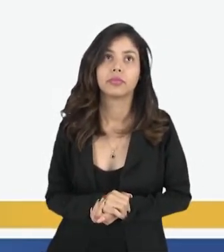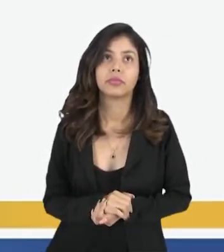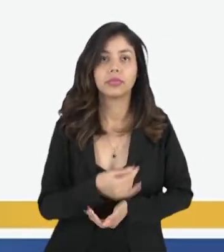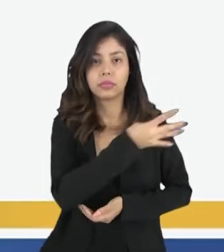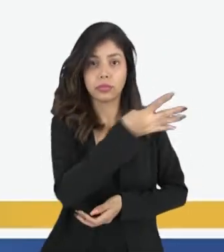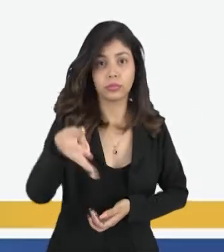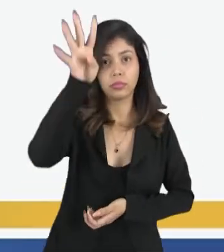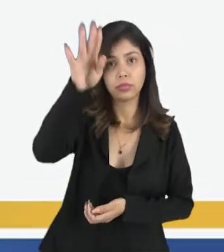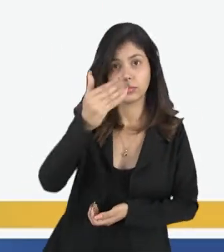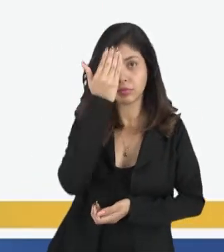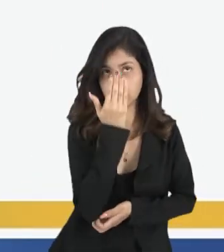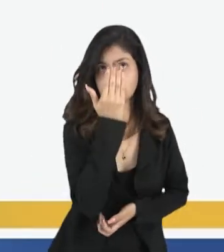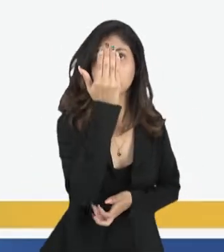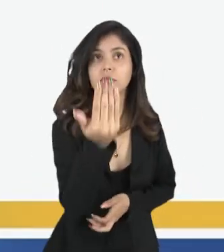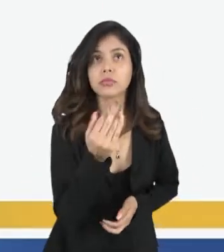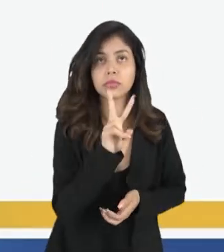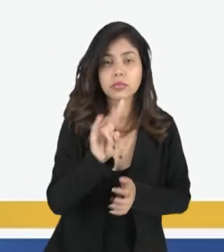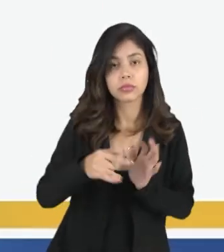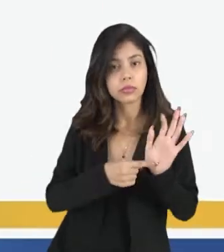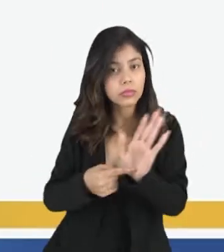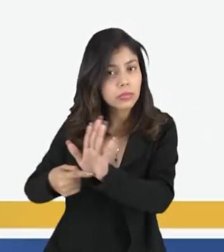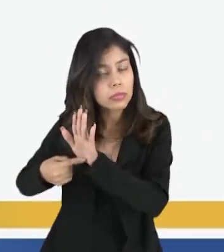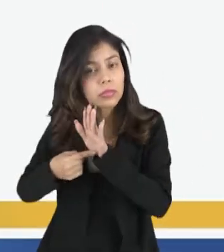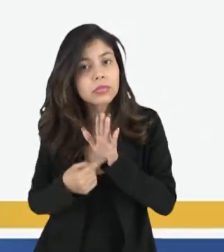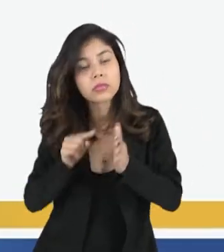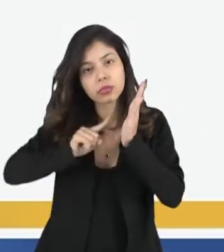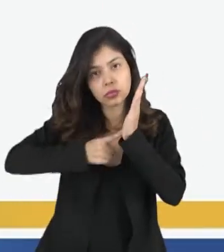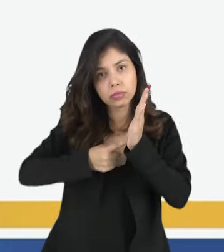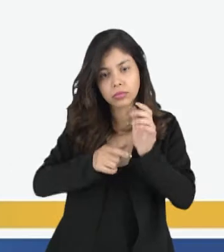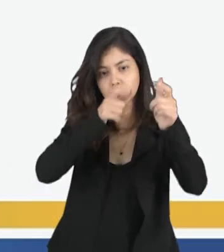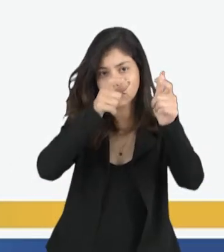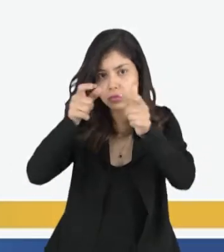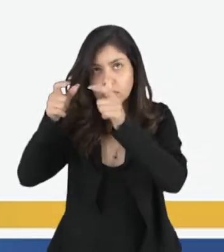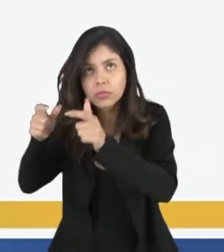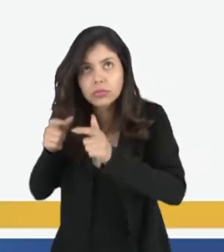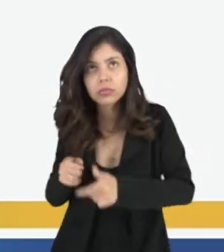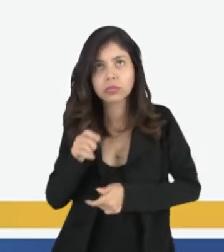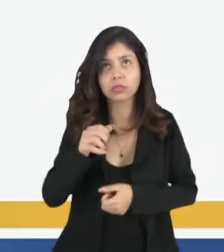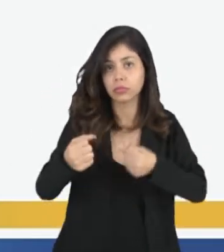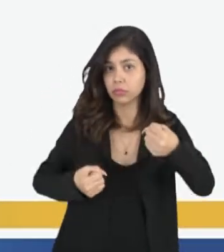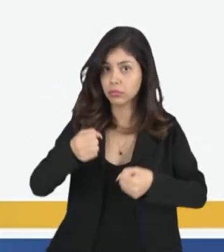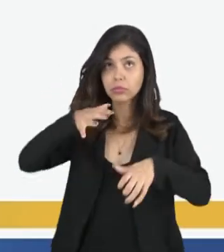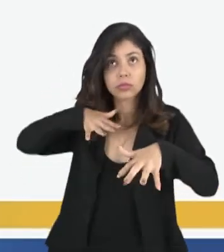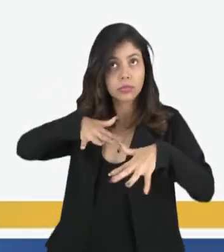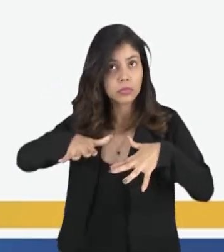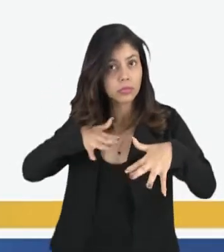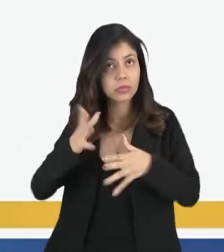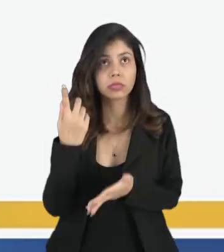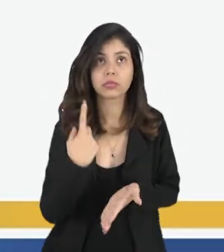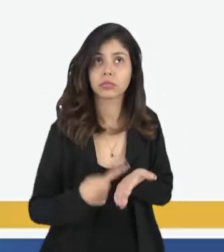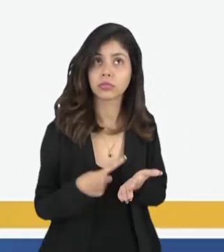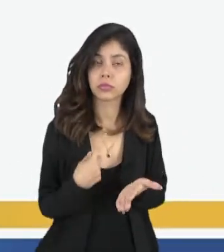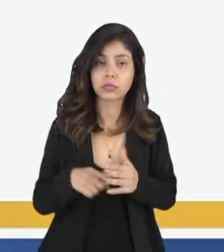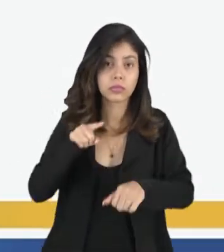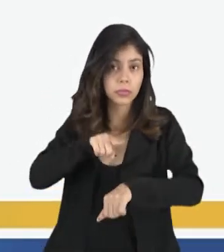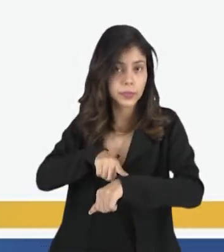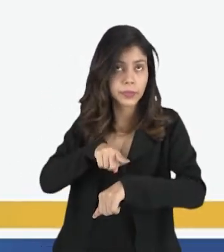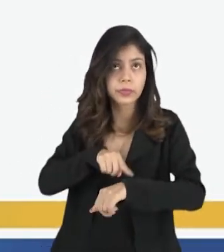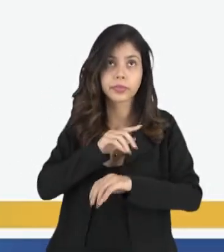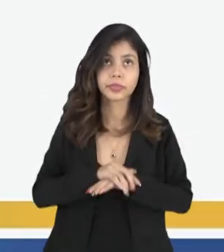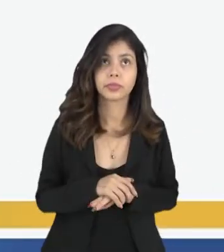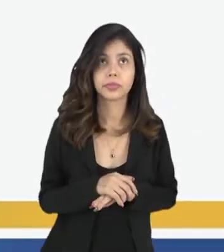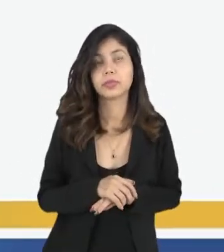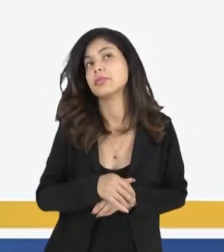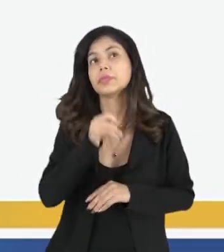A tabela a seguir ela vai mostrar as posições em um veículo em movimento de acordo com o tempo.